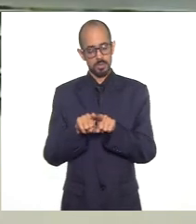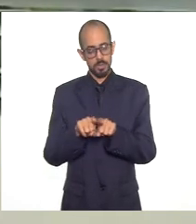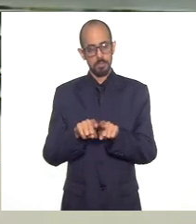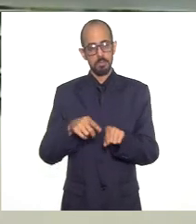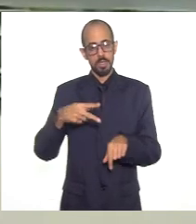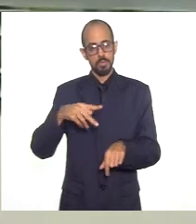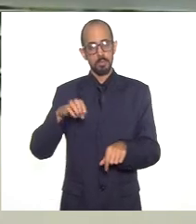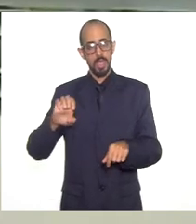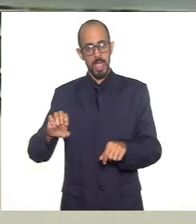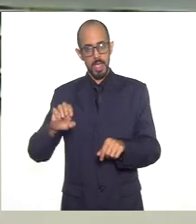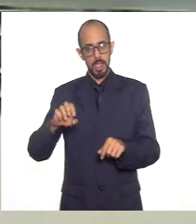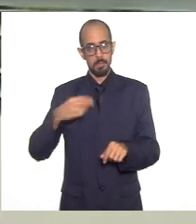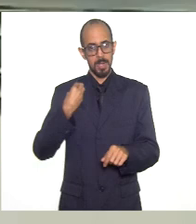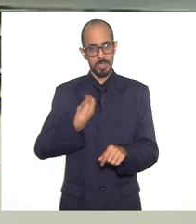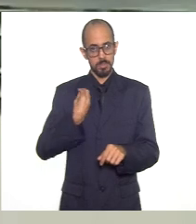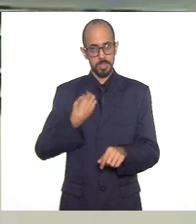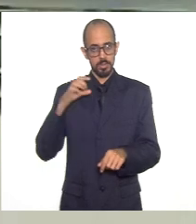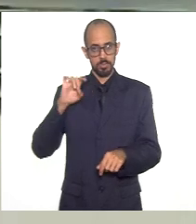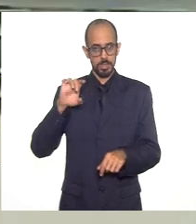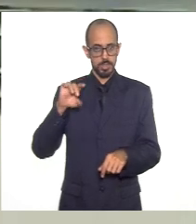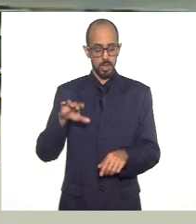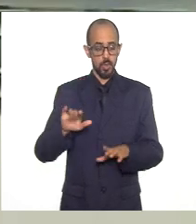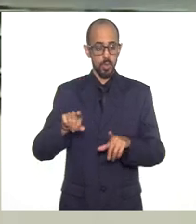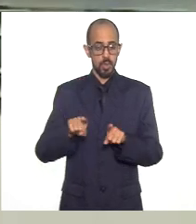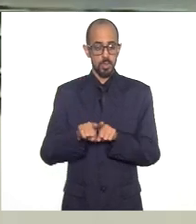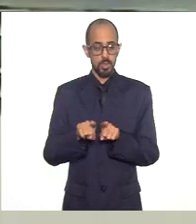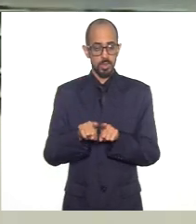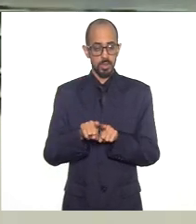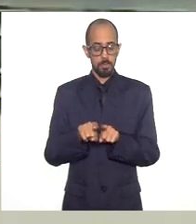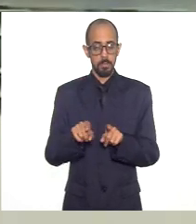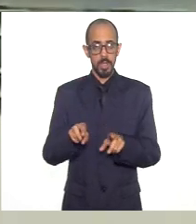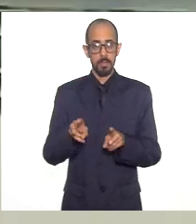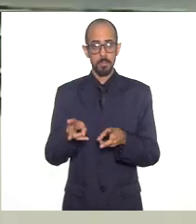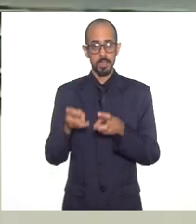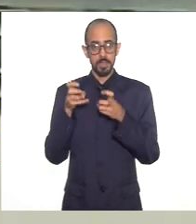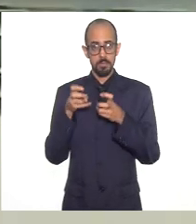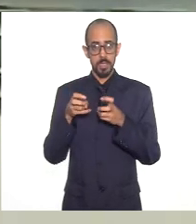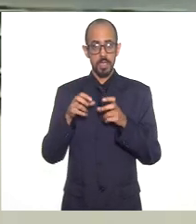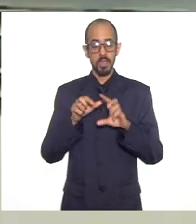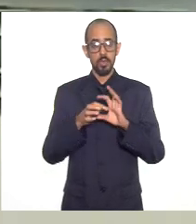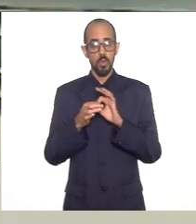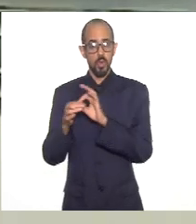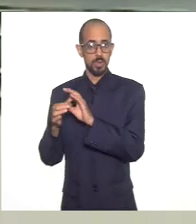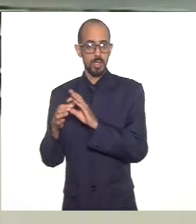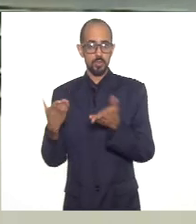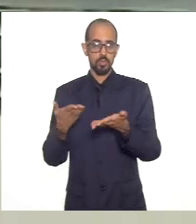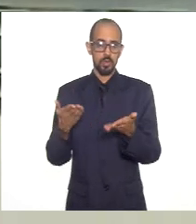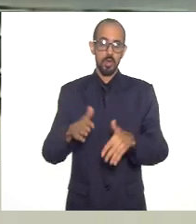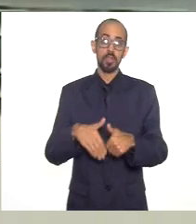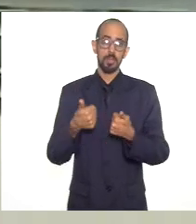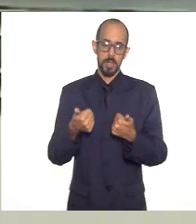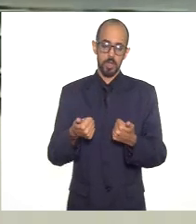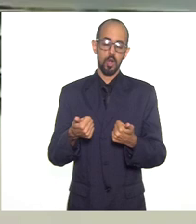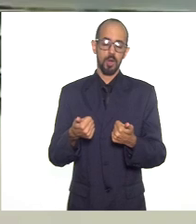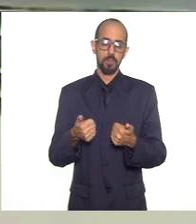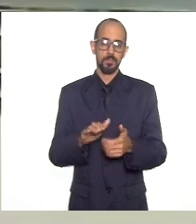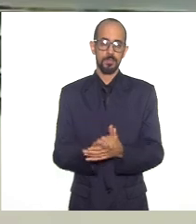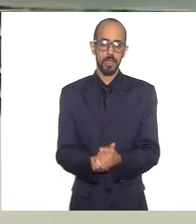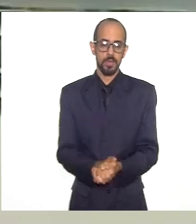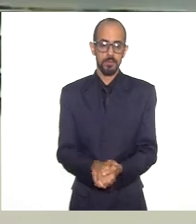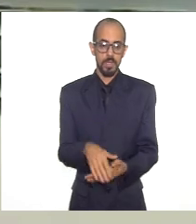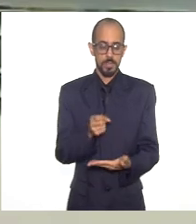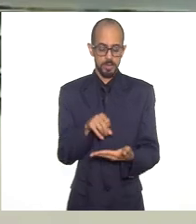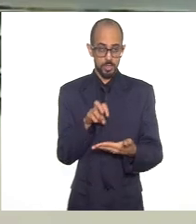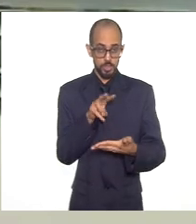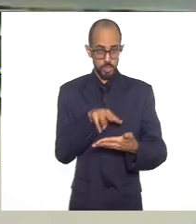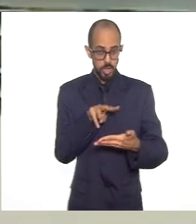também que o quadro, como você tem anunciado, presidente, está mais promissor, né? Se o senhor olha os jornais